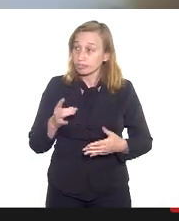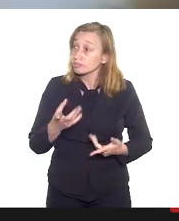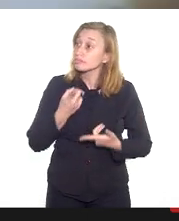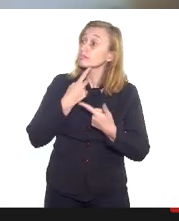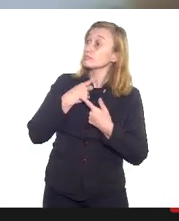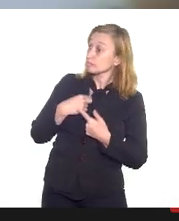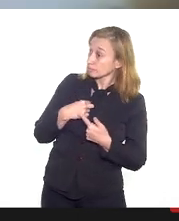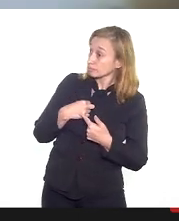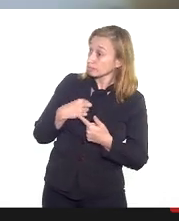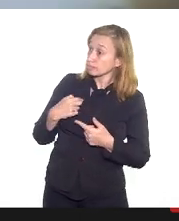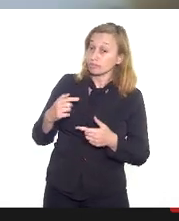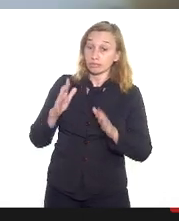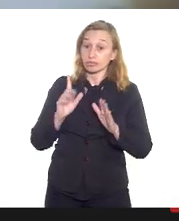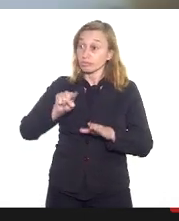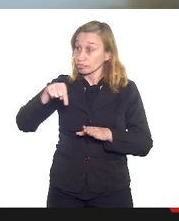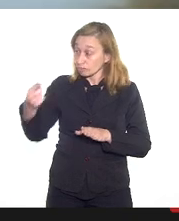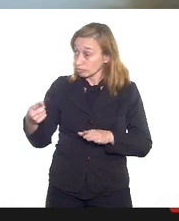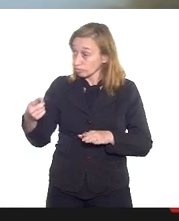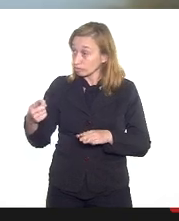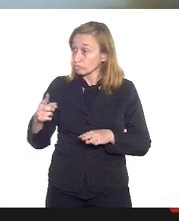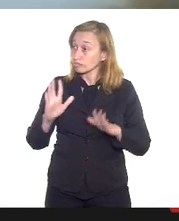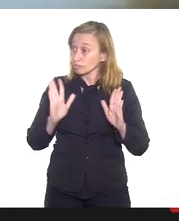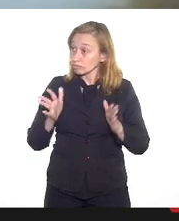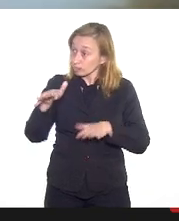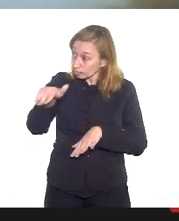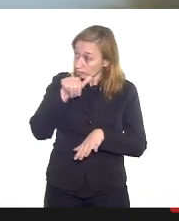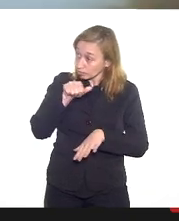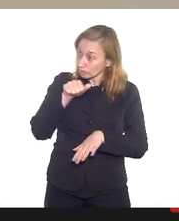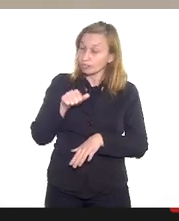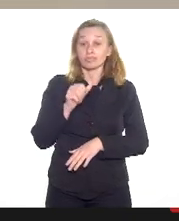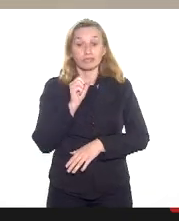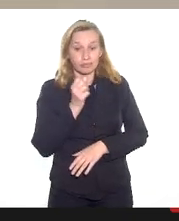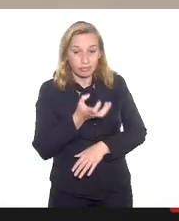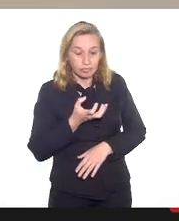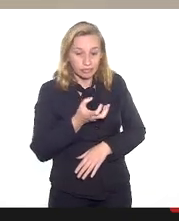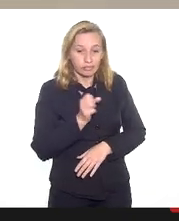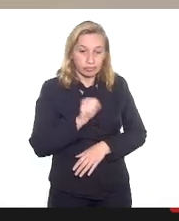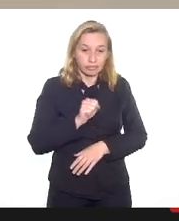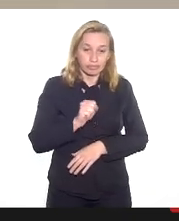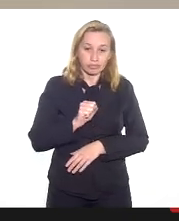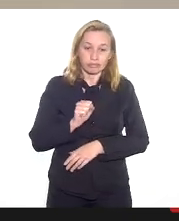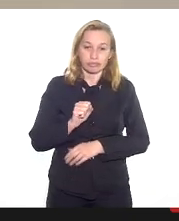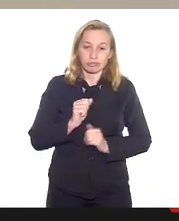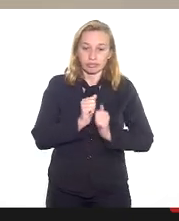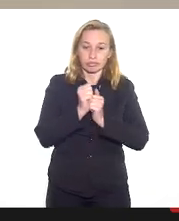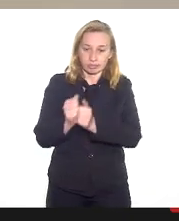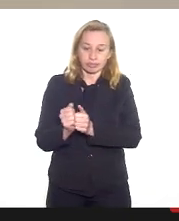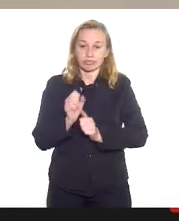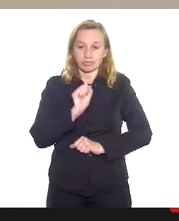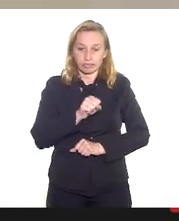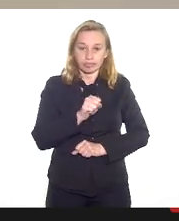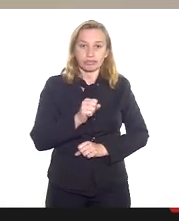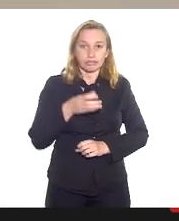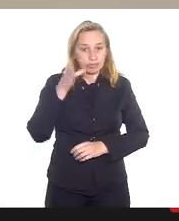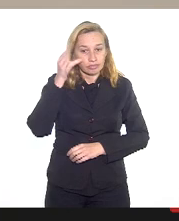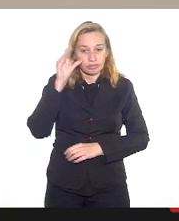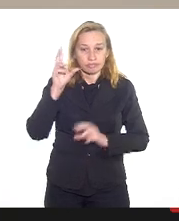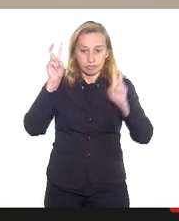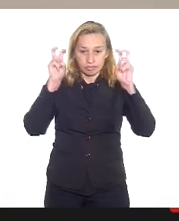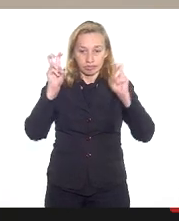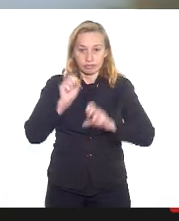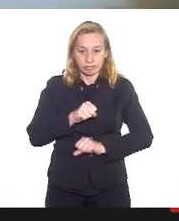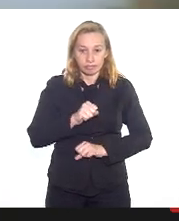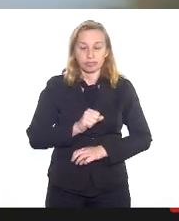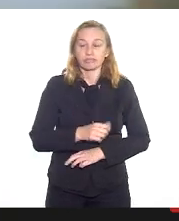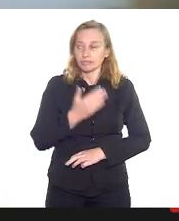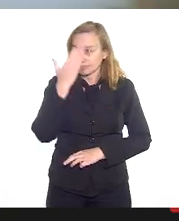oficio a partir da próxima. Desejar. Tá bom. Na medida do possível, a gente vai acompanhar, sim. A gente tem interesse nesse tema. Então,